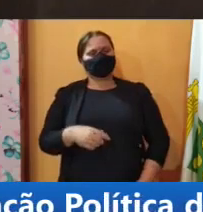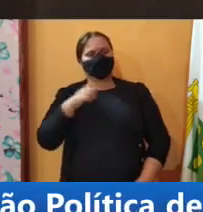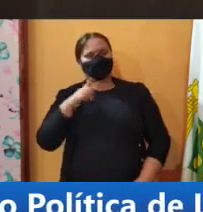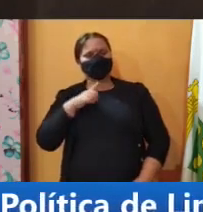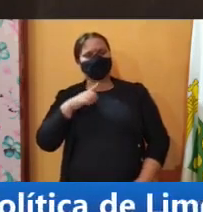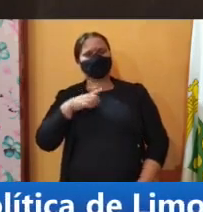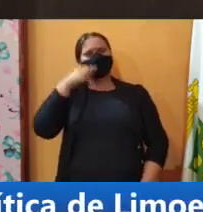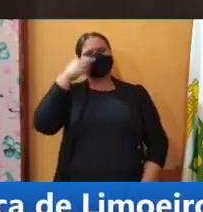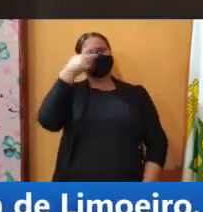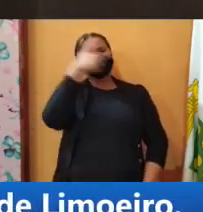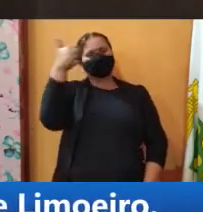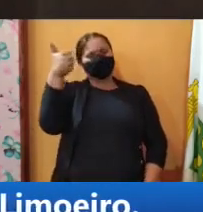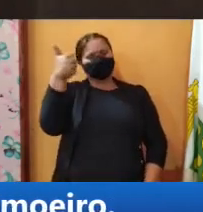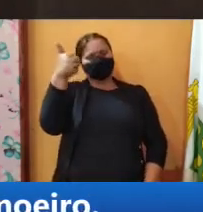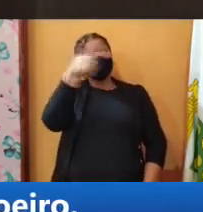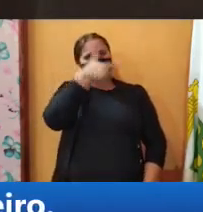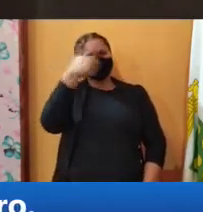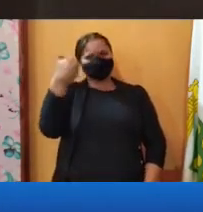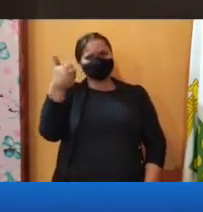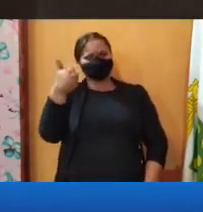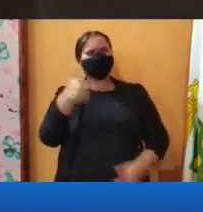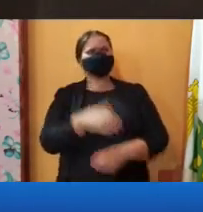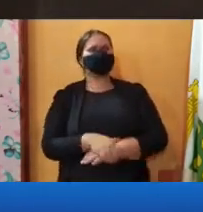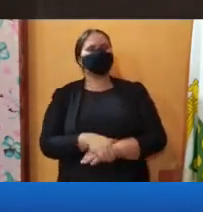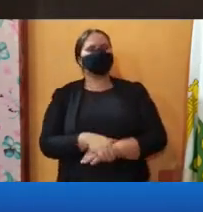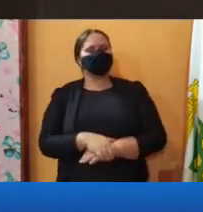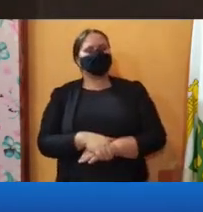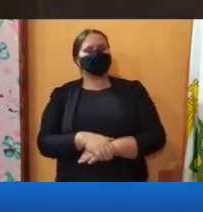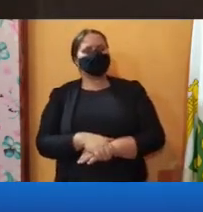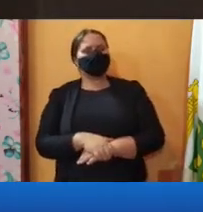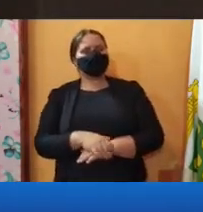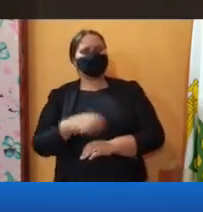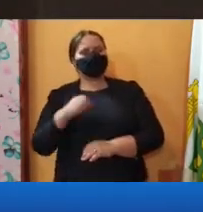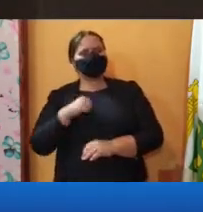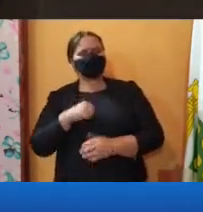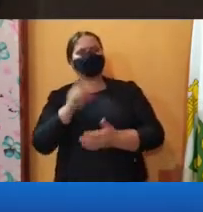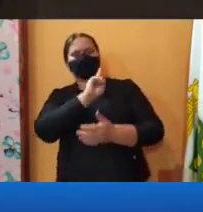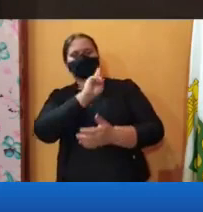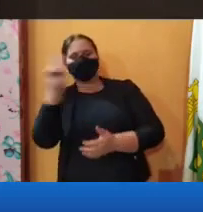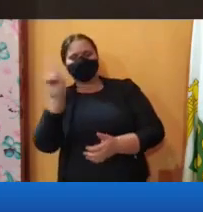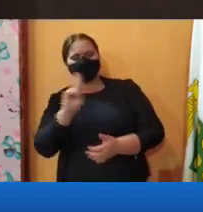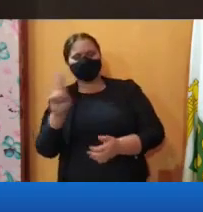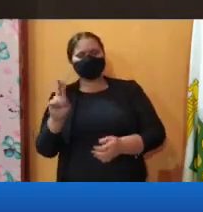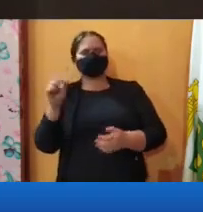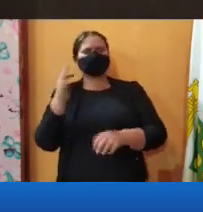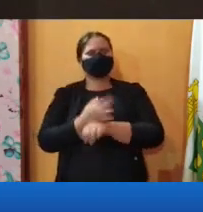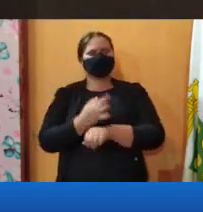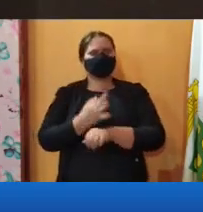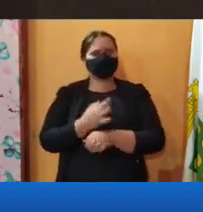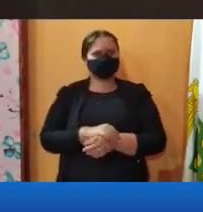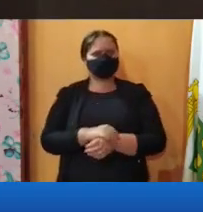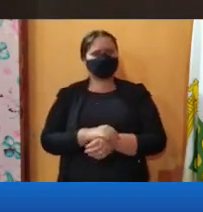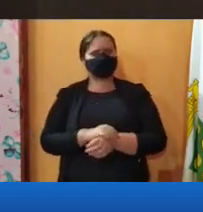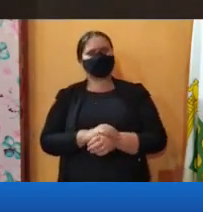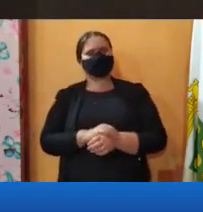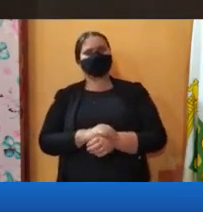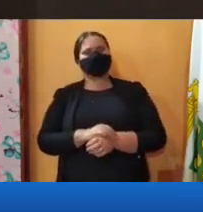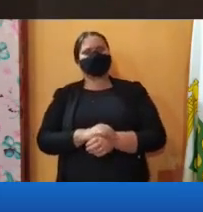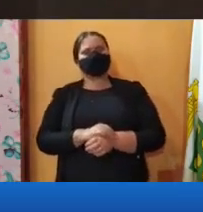aqui. Júlia Rodrigues, né? Pois é. Está faltando o nome dela aqui. Pois bem, gente. Então, Johnny